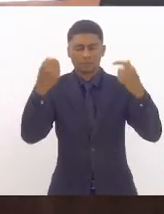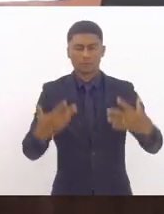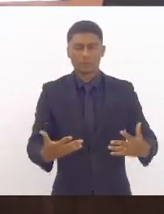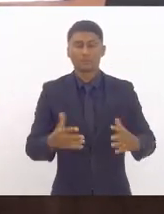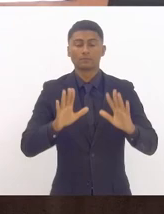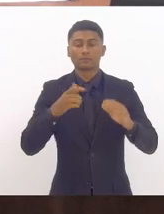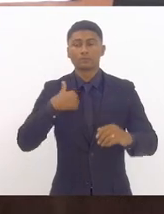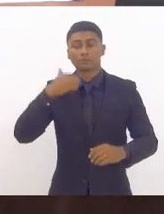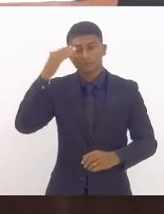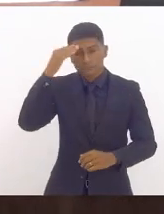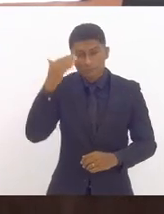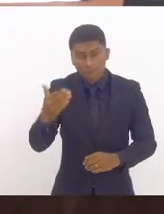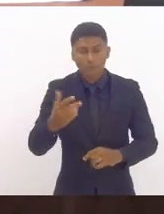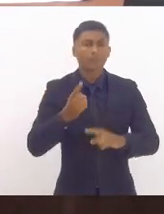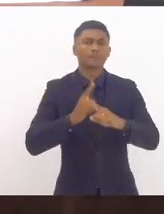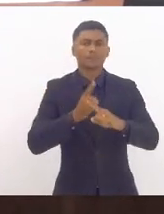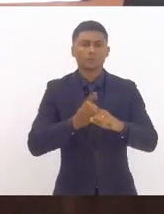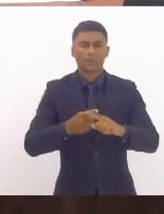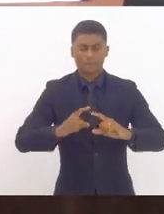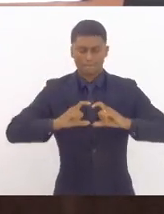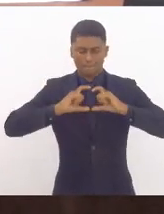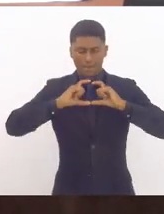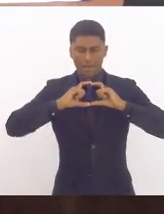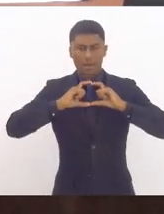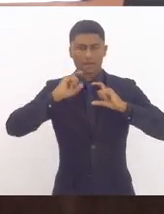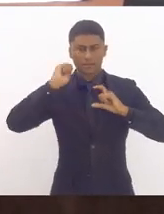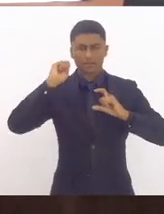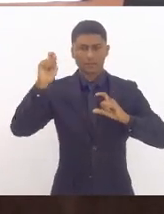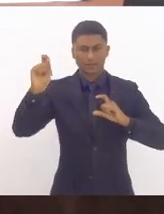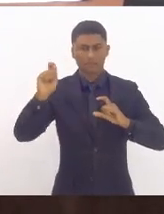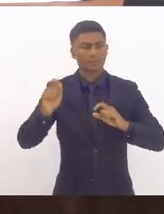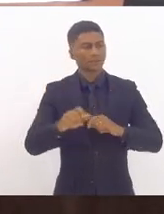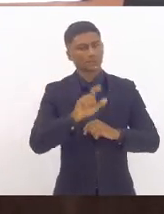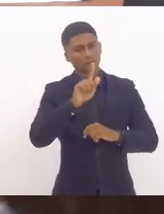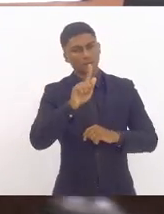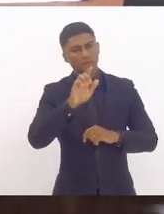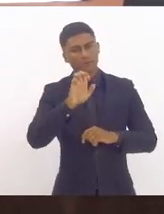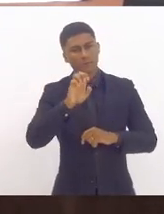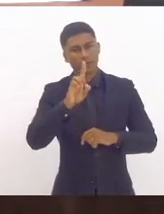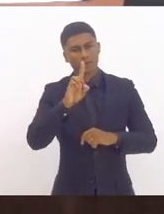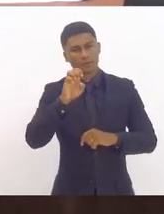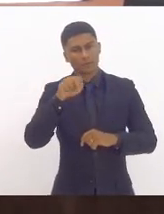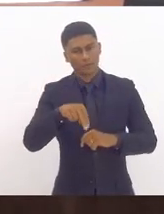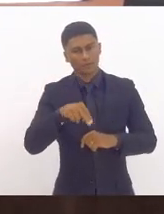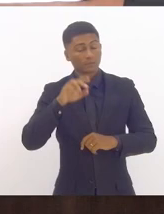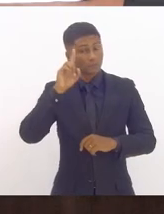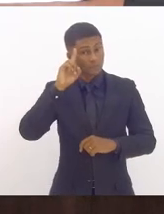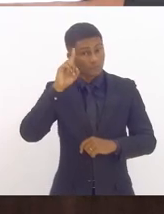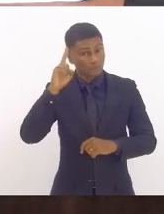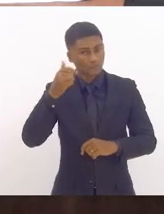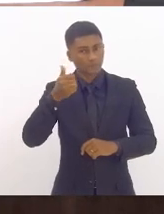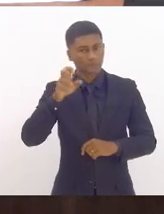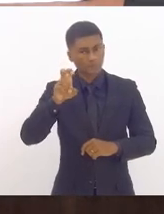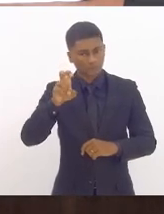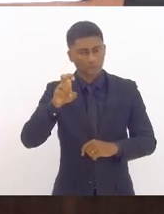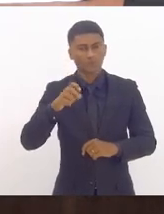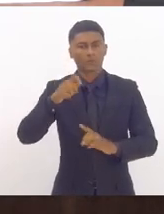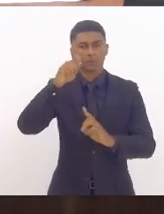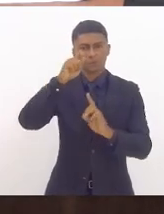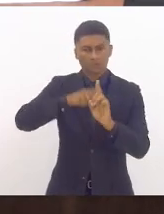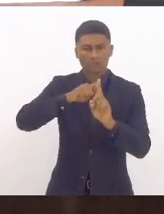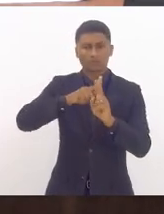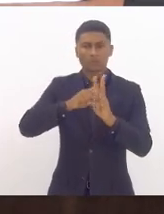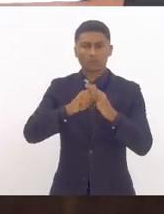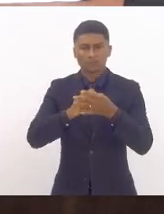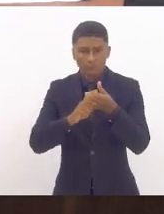aos meus pares pela aprovação da medalha Tiradentes para o GEDEM. No último dia 15, completaram 6 meses da